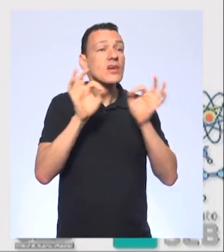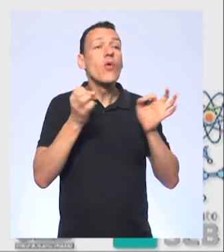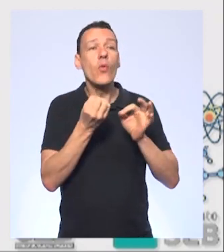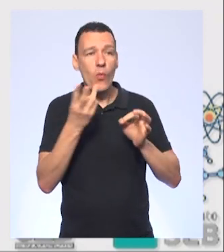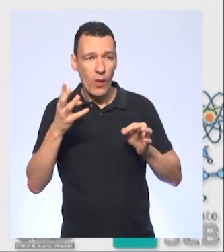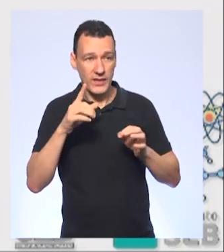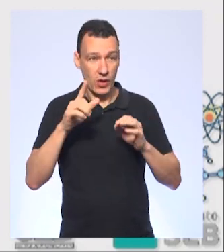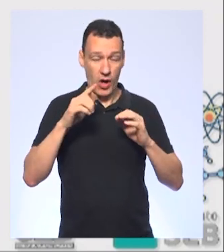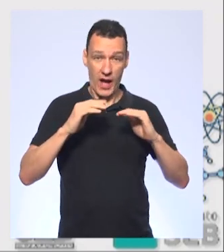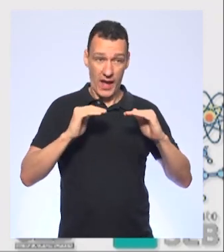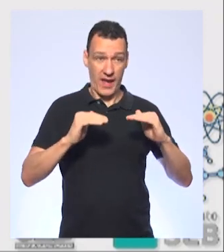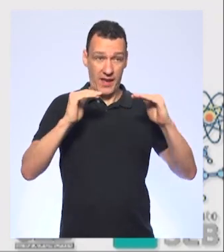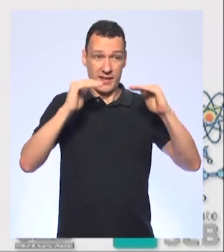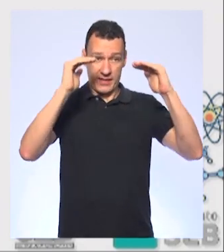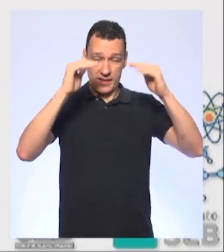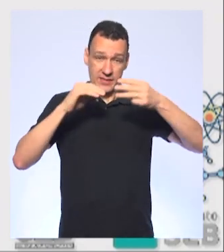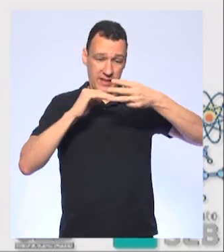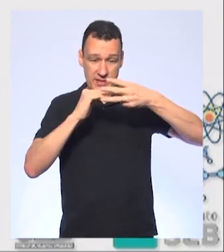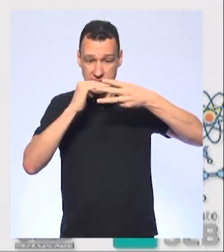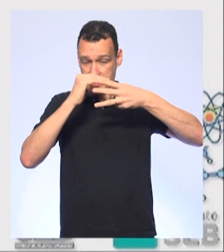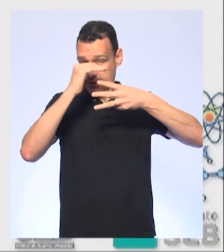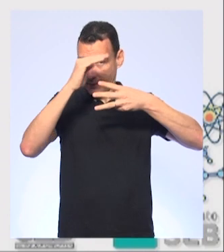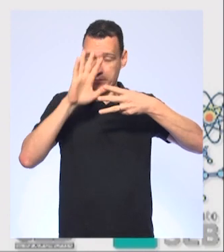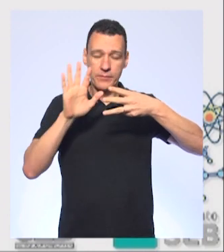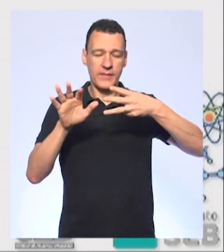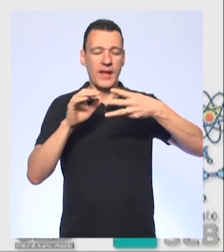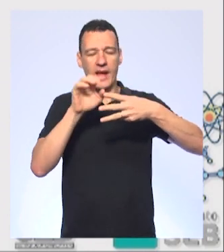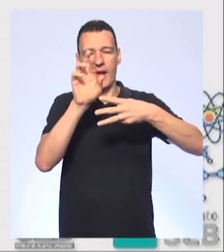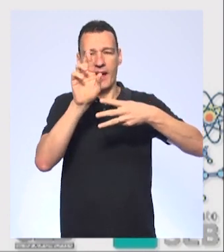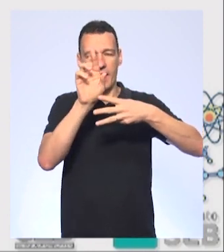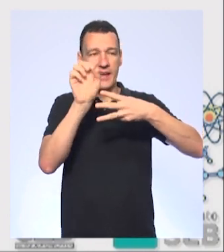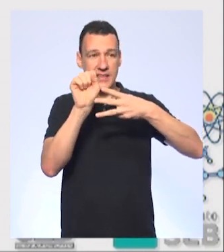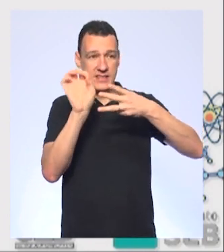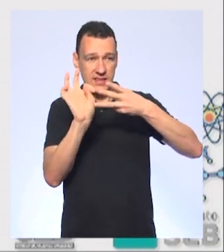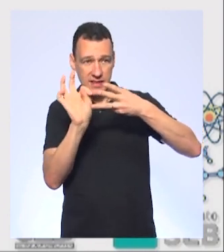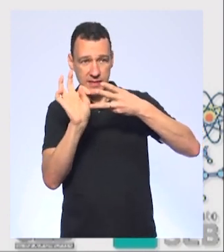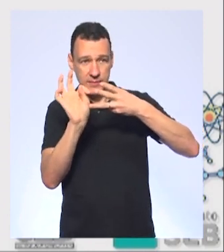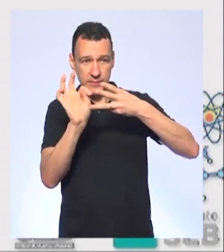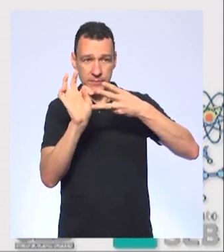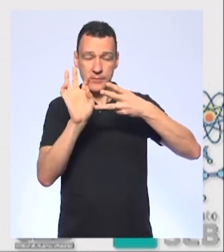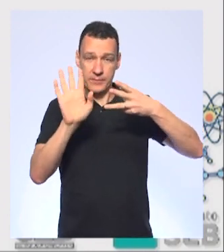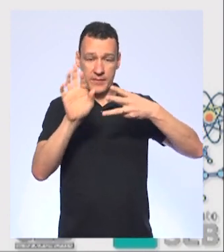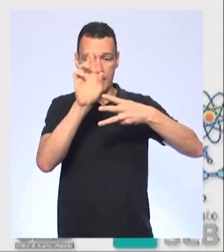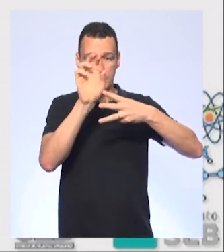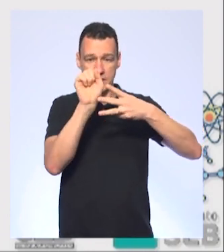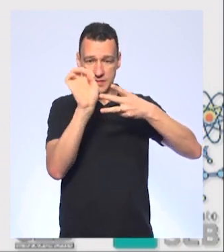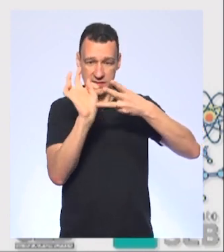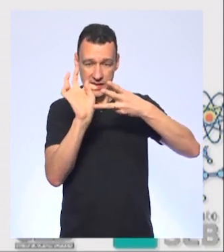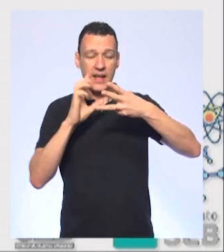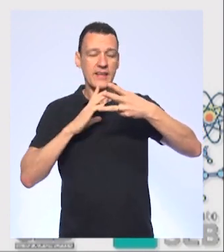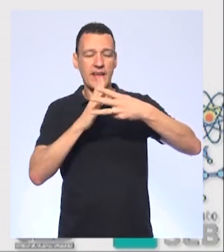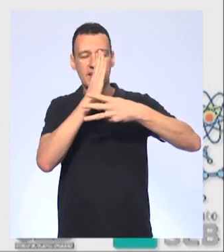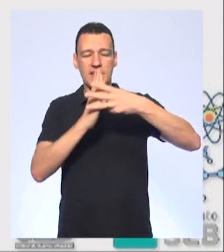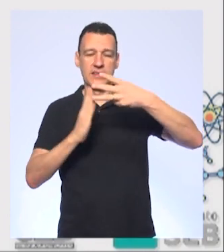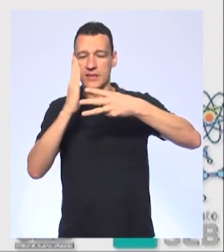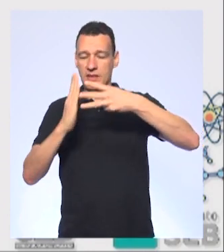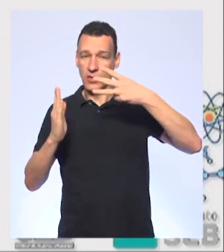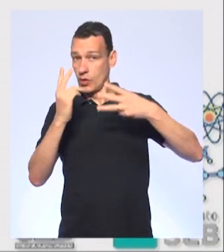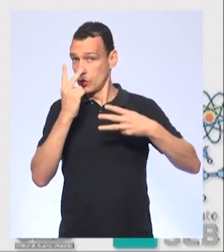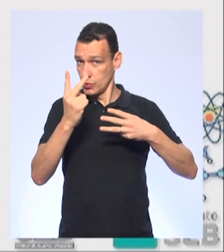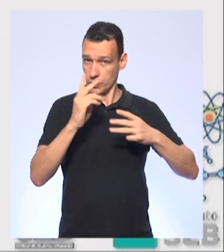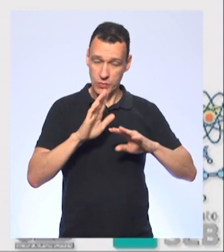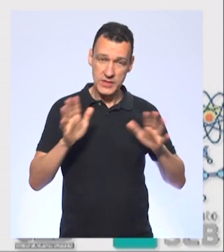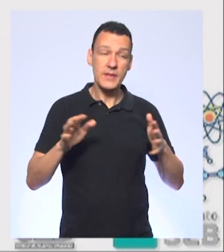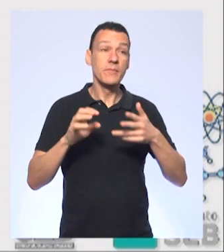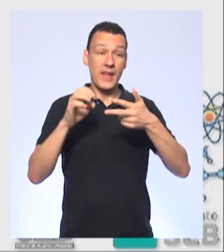forneceu. Você tem aí 3 retas paralelas, RST, cortadas por 2 transversais. Aí o Enem faz